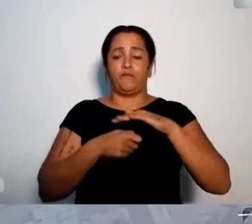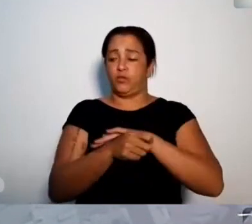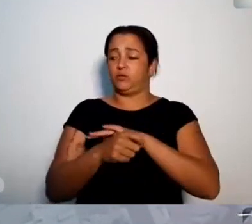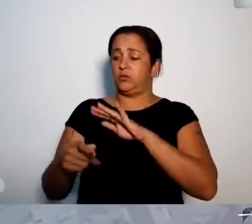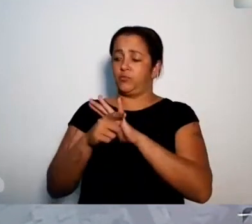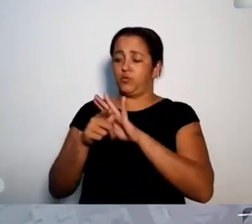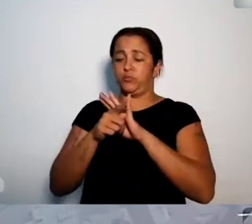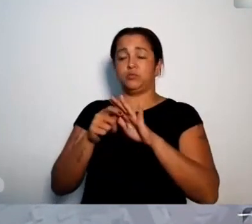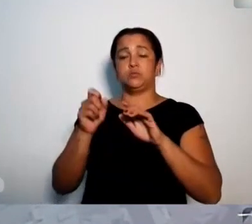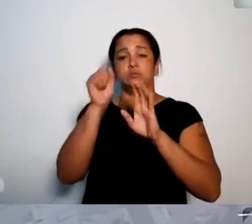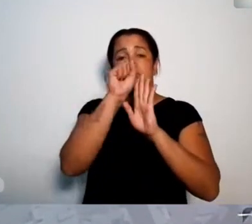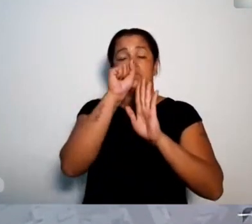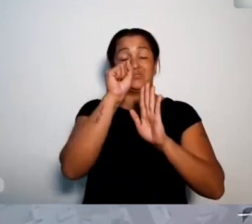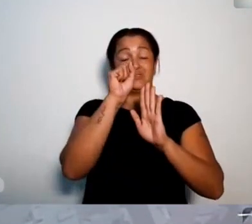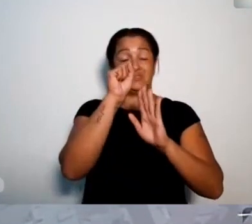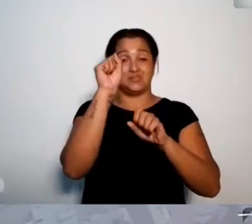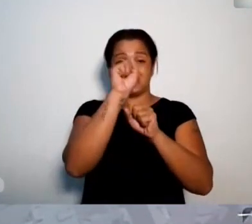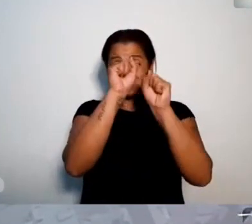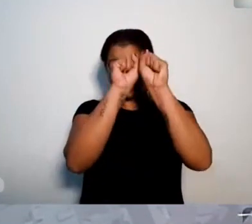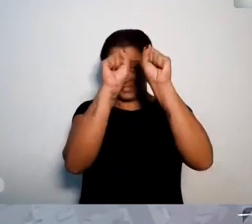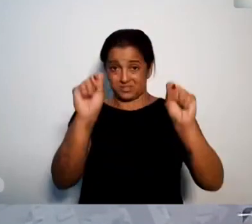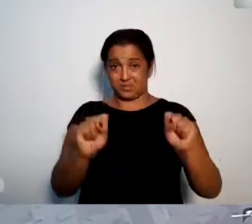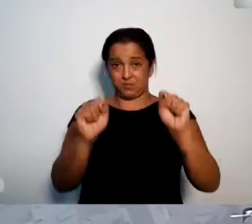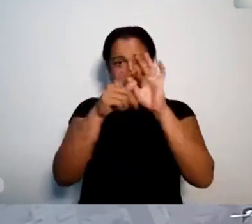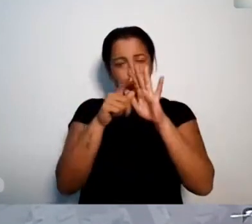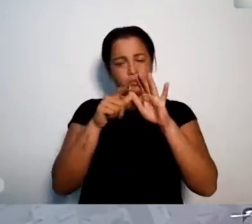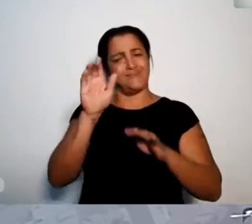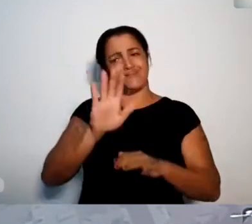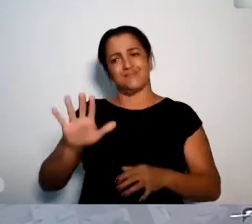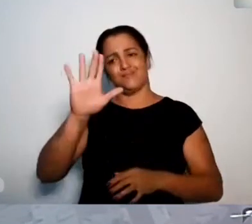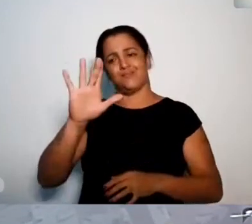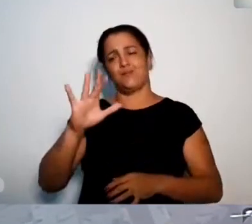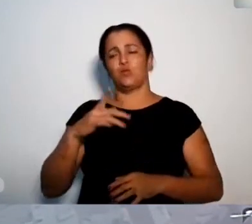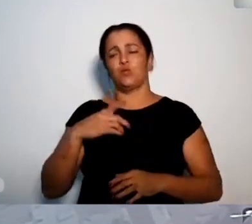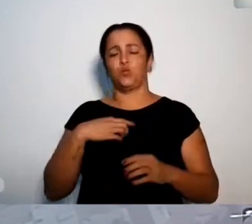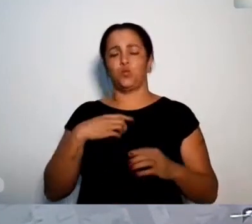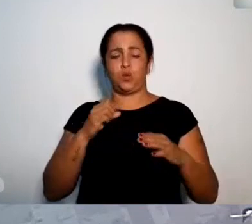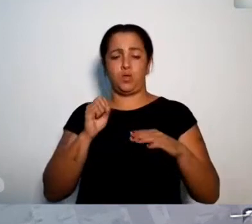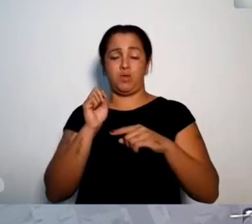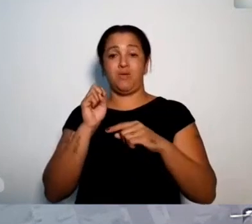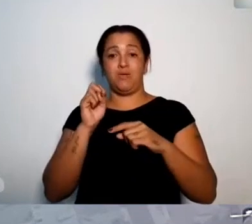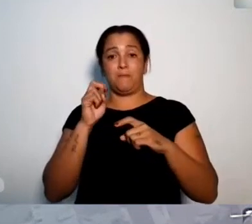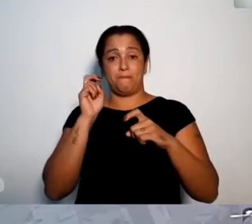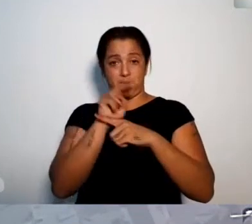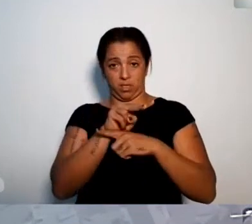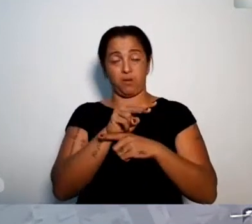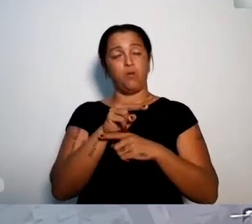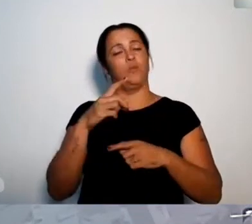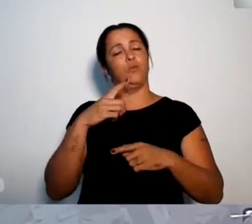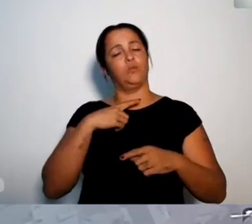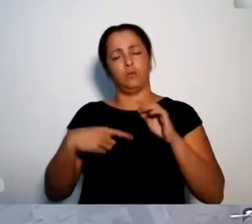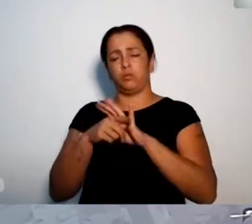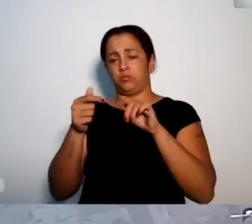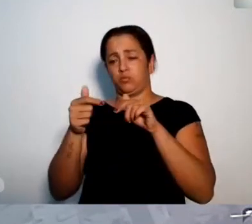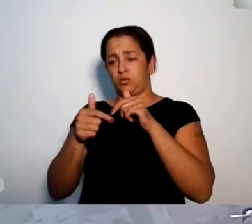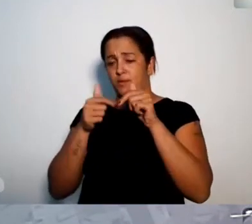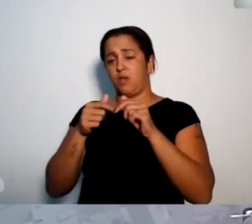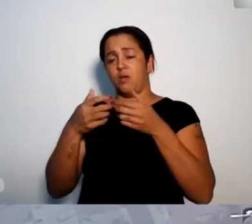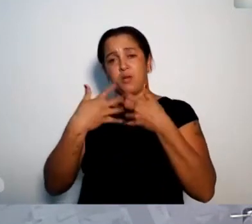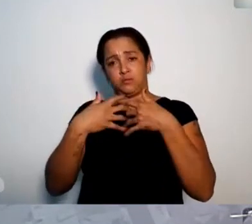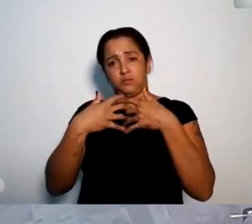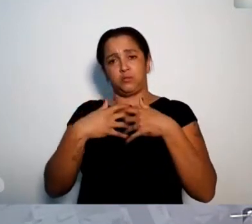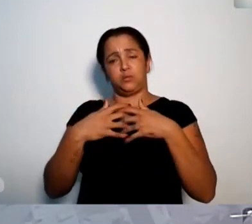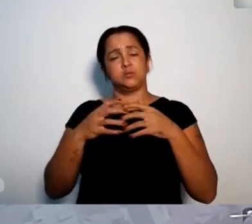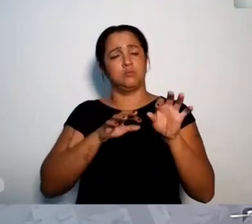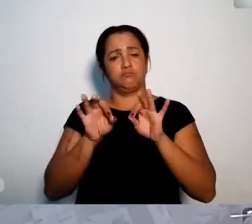do Emprego, organização, criação, implementação, manutenção e modernização da gestão da